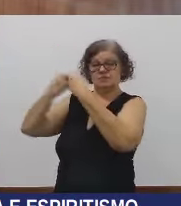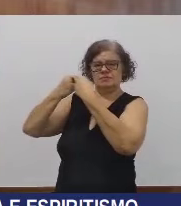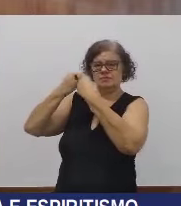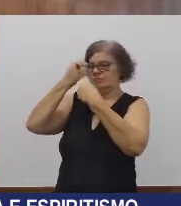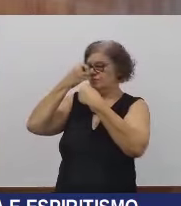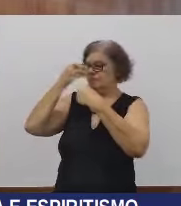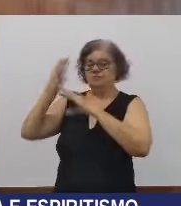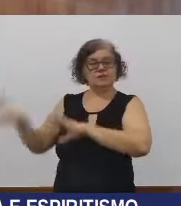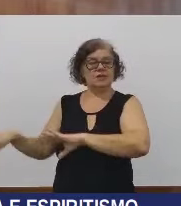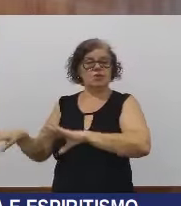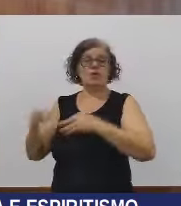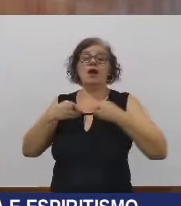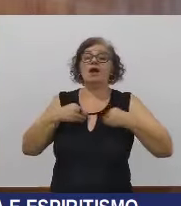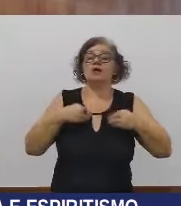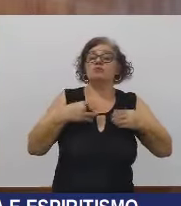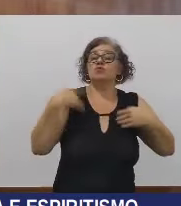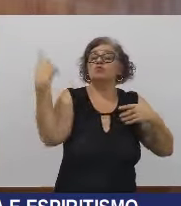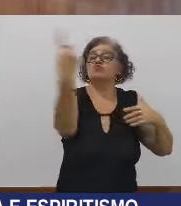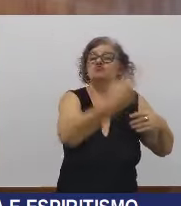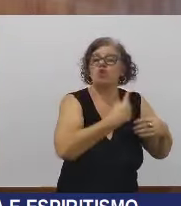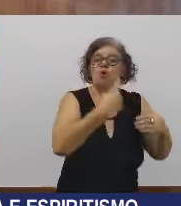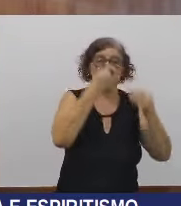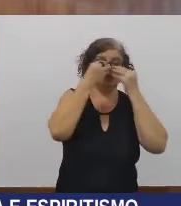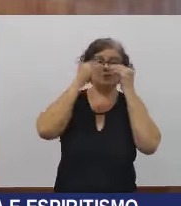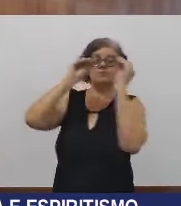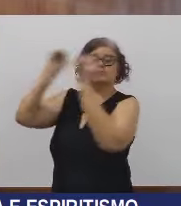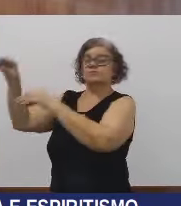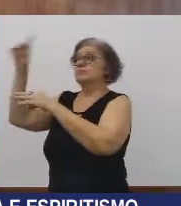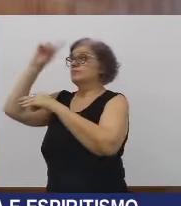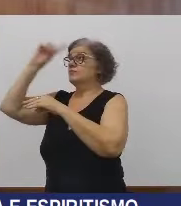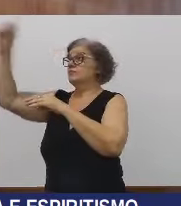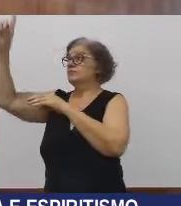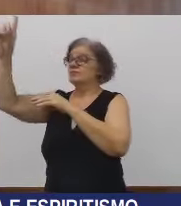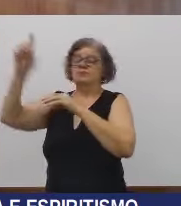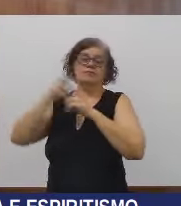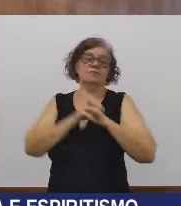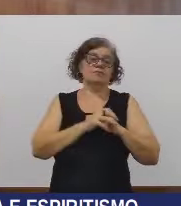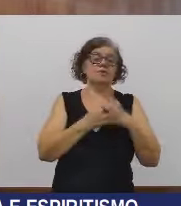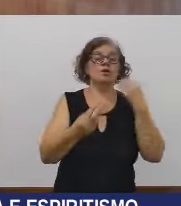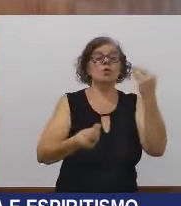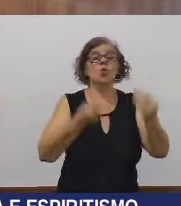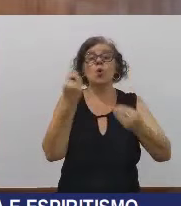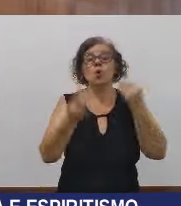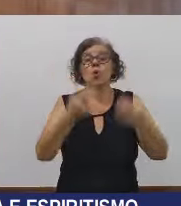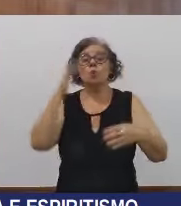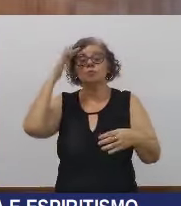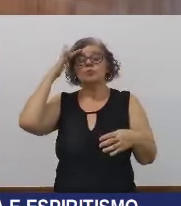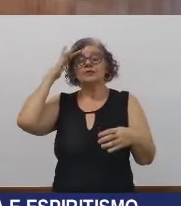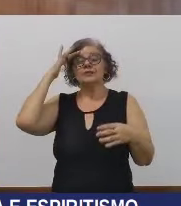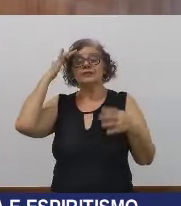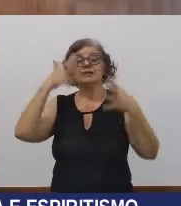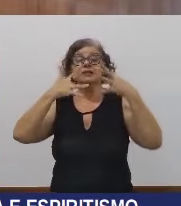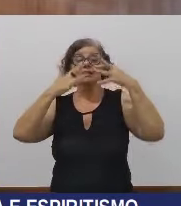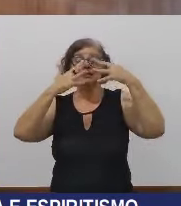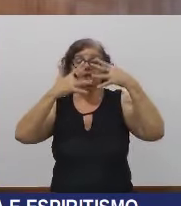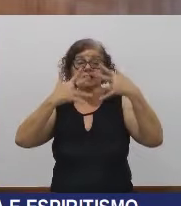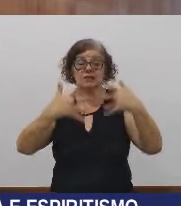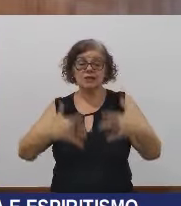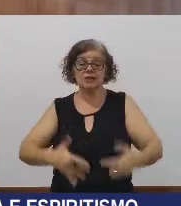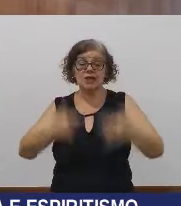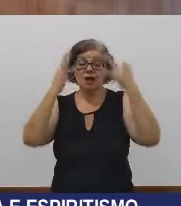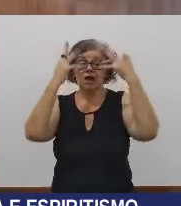na cabine do maquinista, você vai olhar um monte de equipamentos que você não entende. Sim, como entender a harmonia